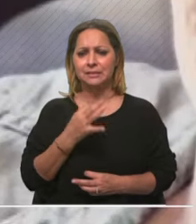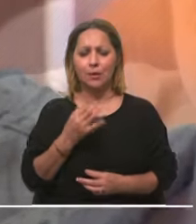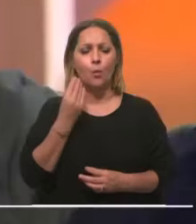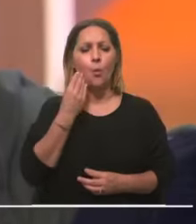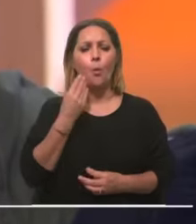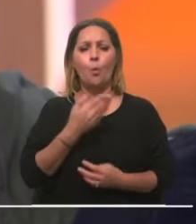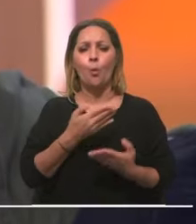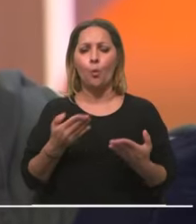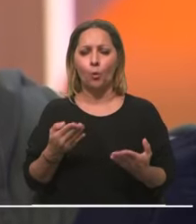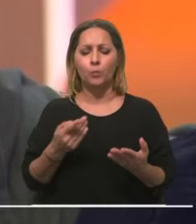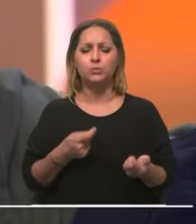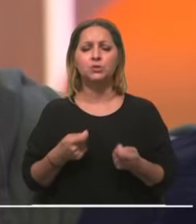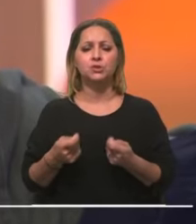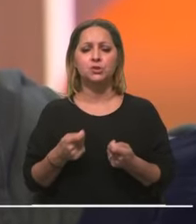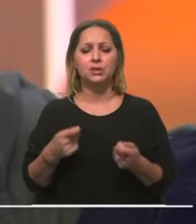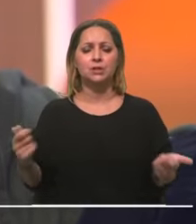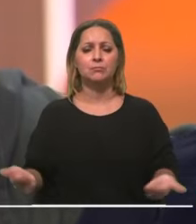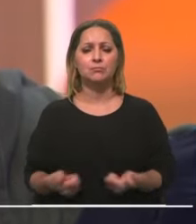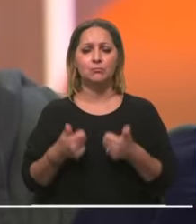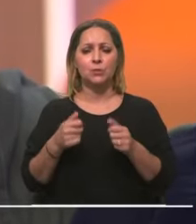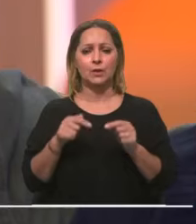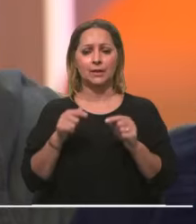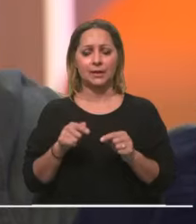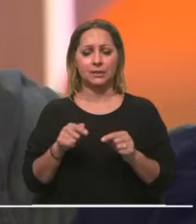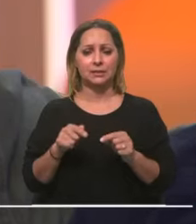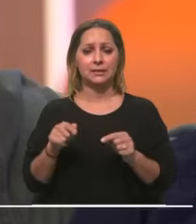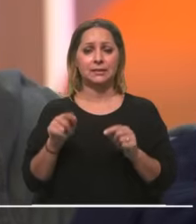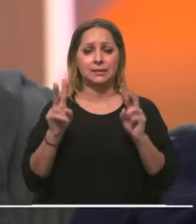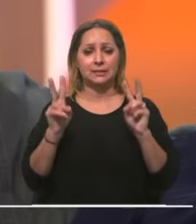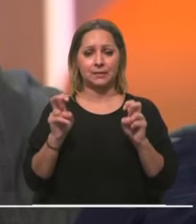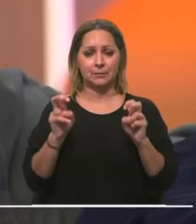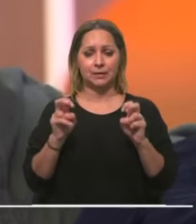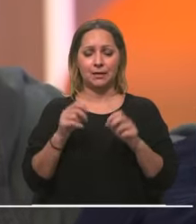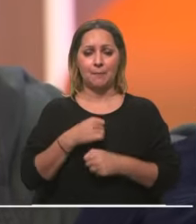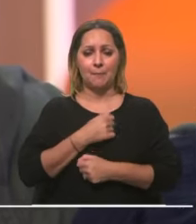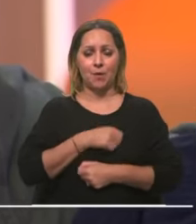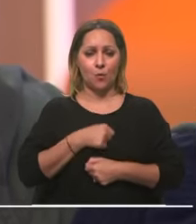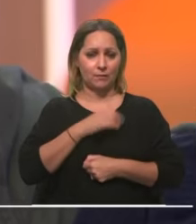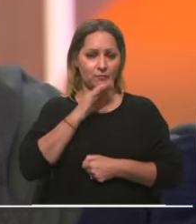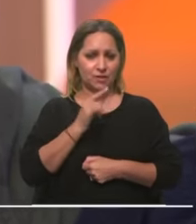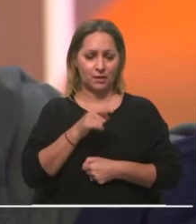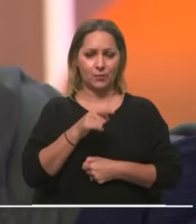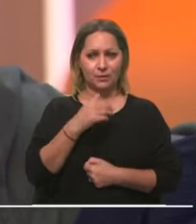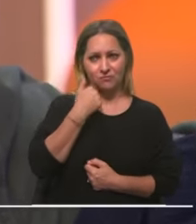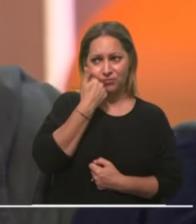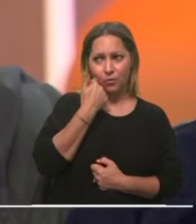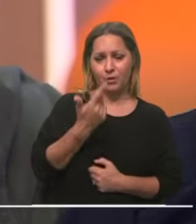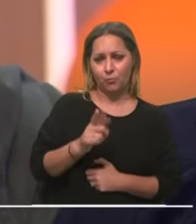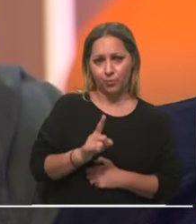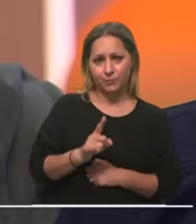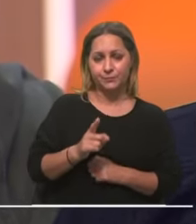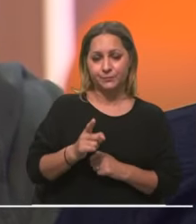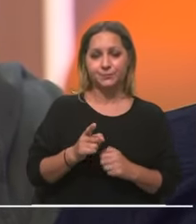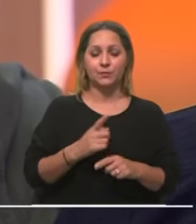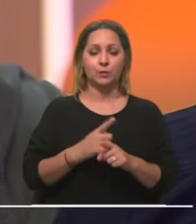forma é que poderíamos lidar melhor com com com esta situação sem o magoar sem o ver constrangido sem